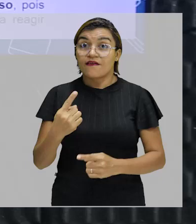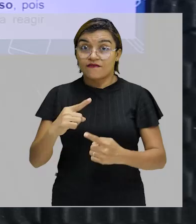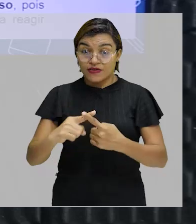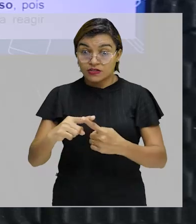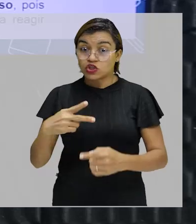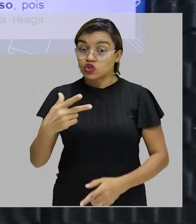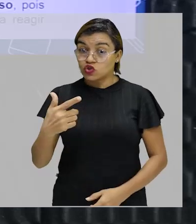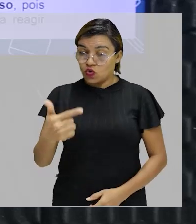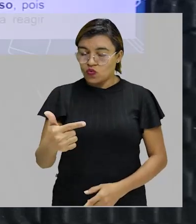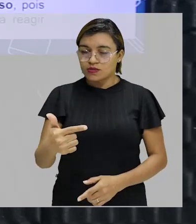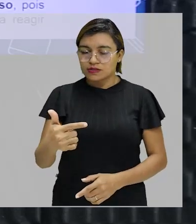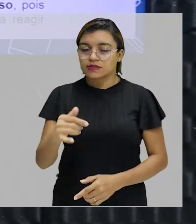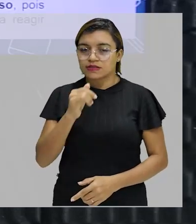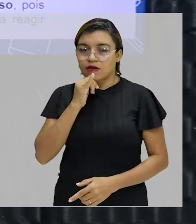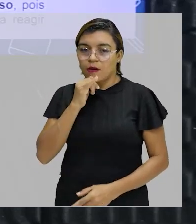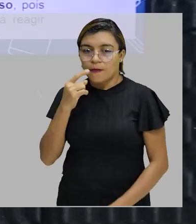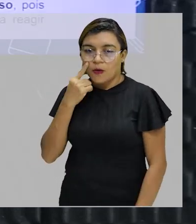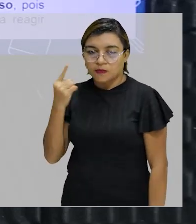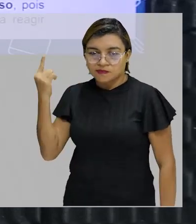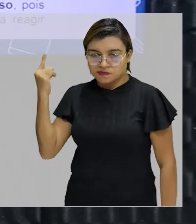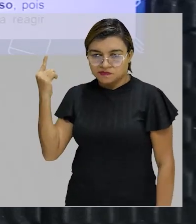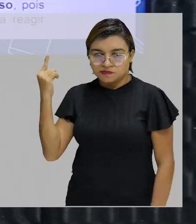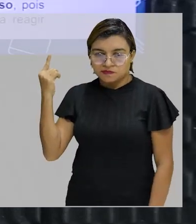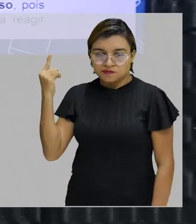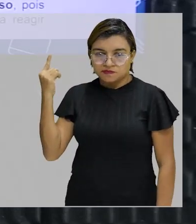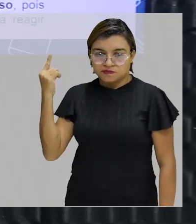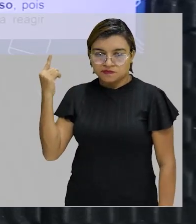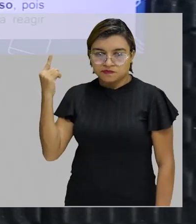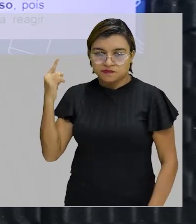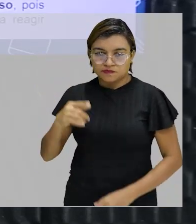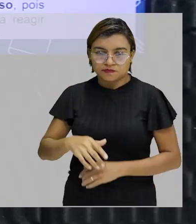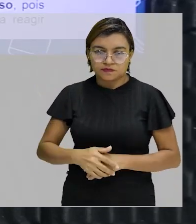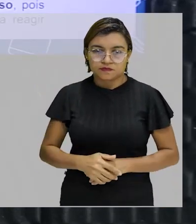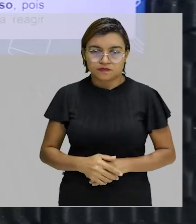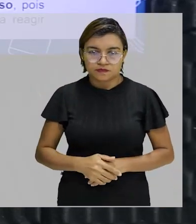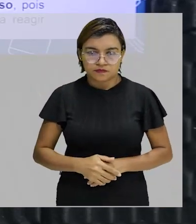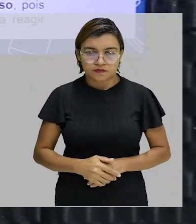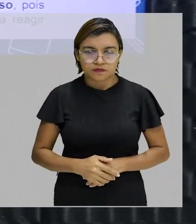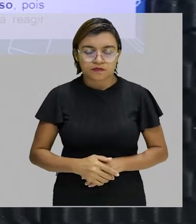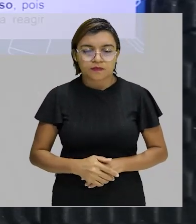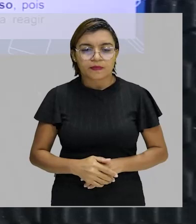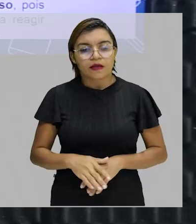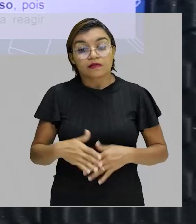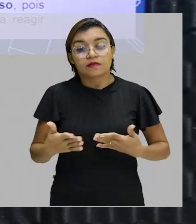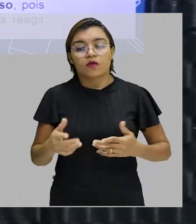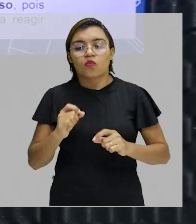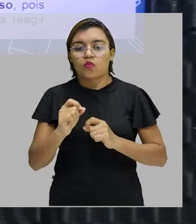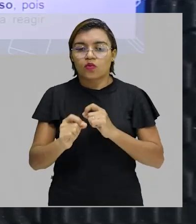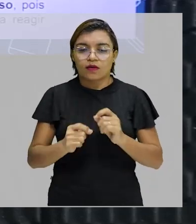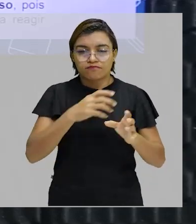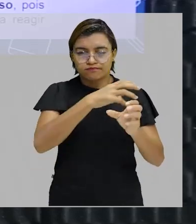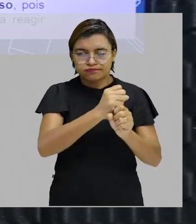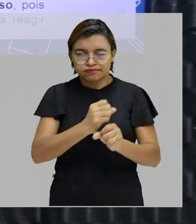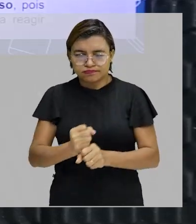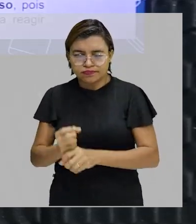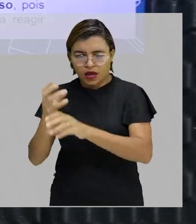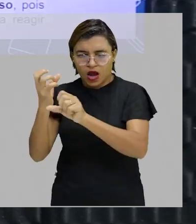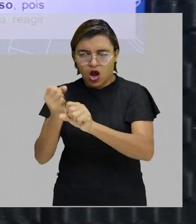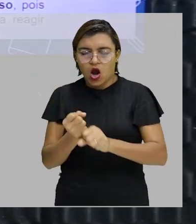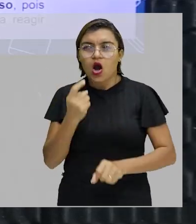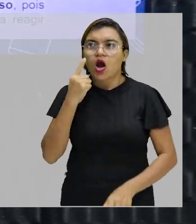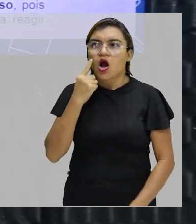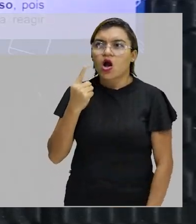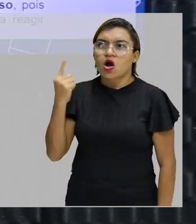vai produzir X gramas do hidróxido de sódio. Então, fazendo meios pelo extremo,